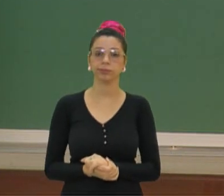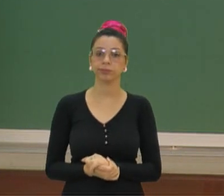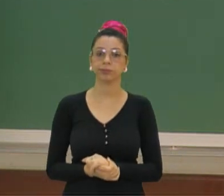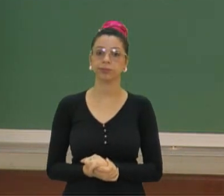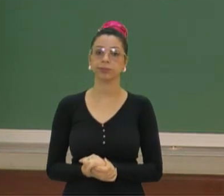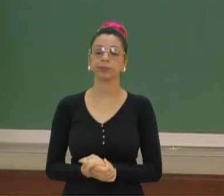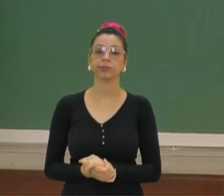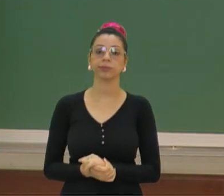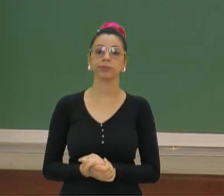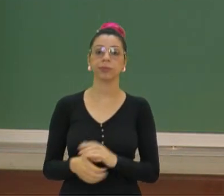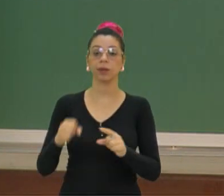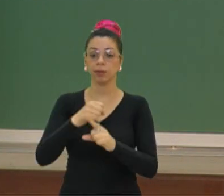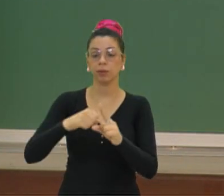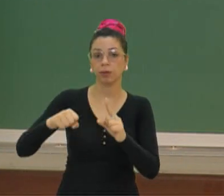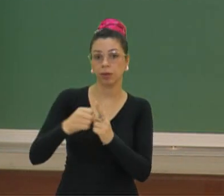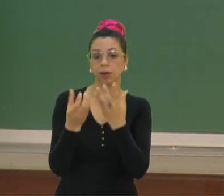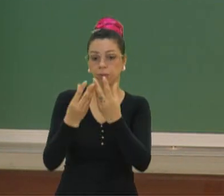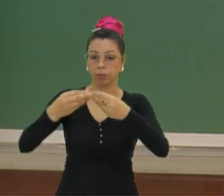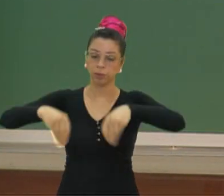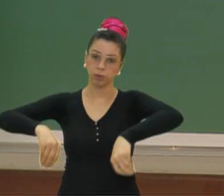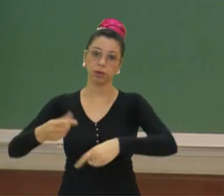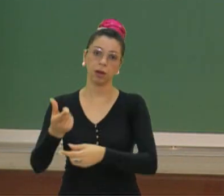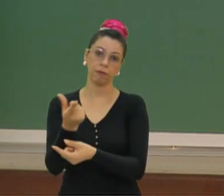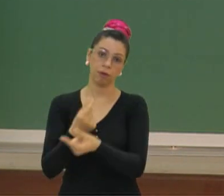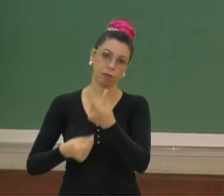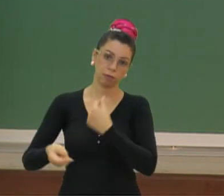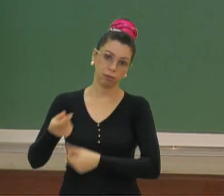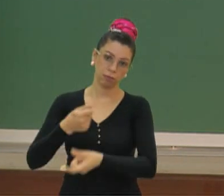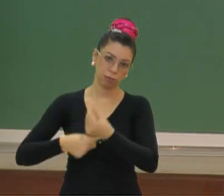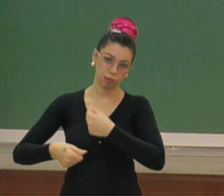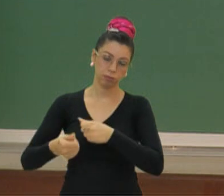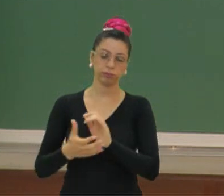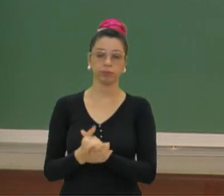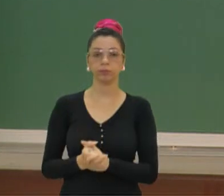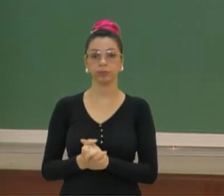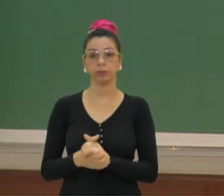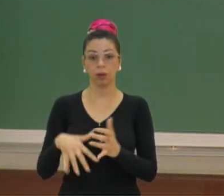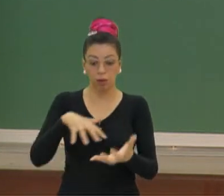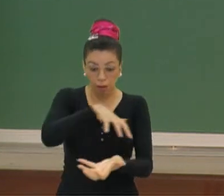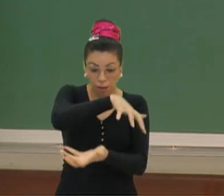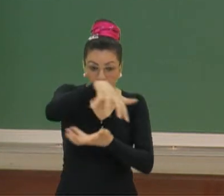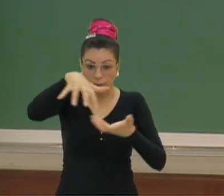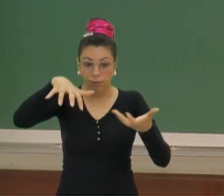ato antissocial que prejudicava o capital. E a greve, por sua vez, que é